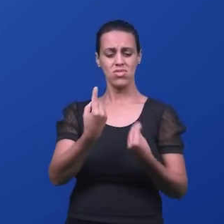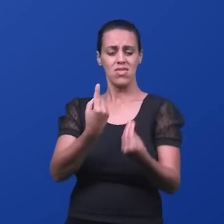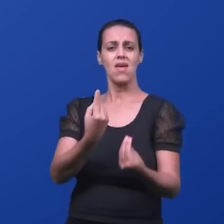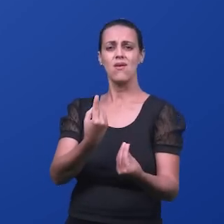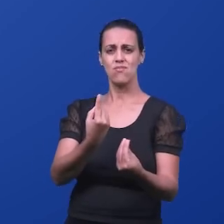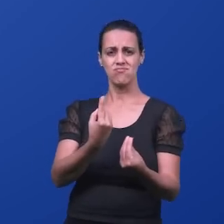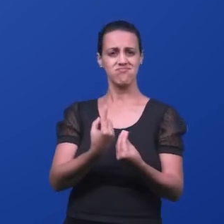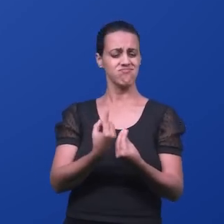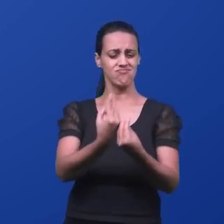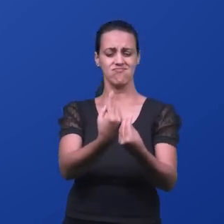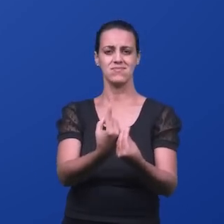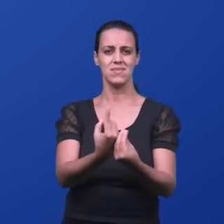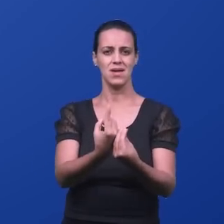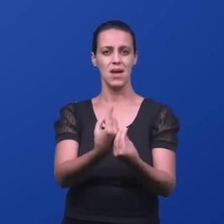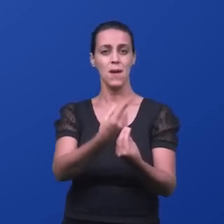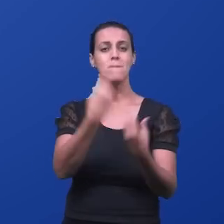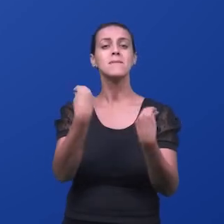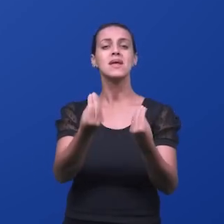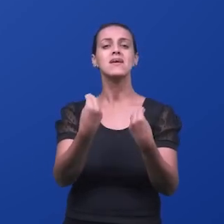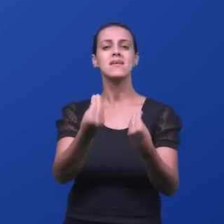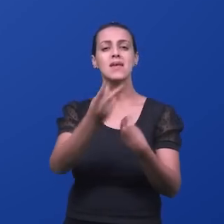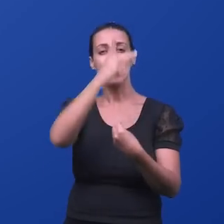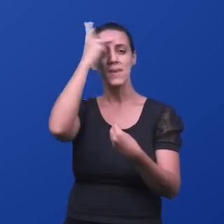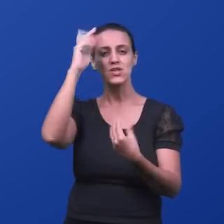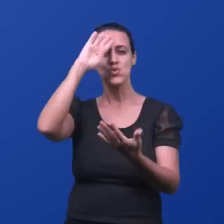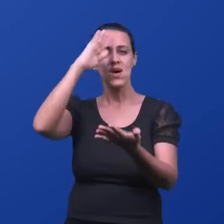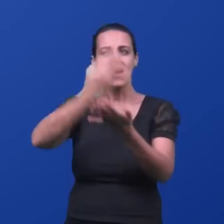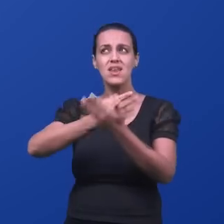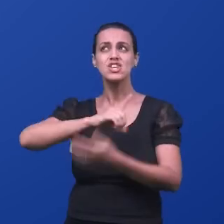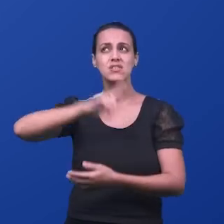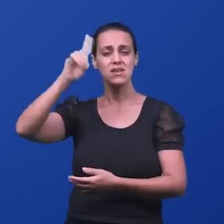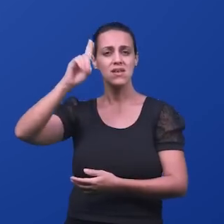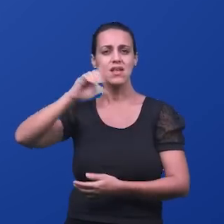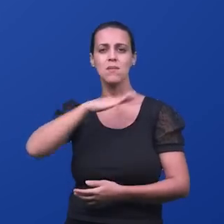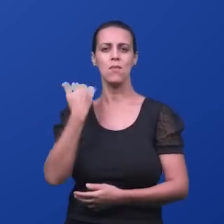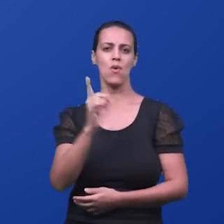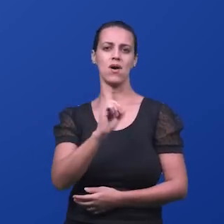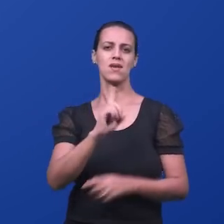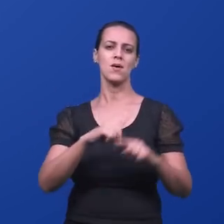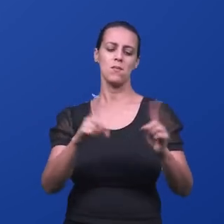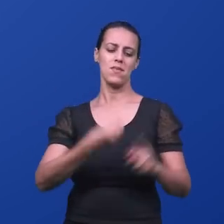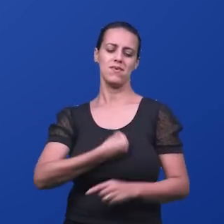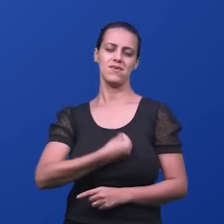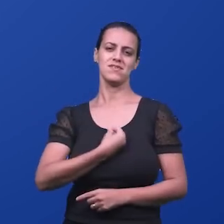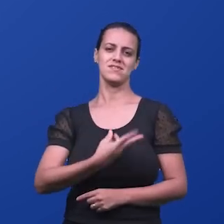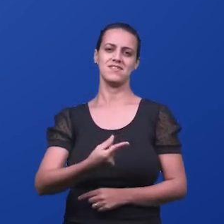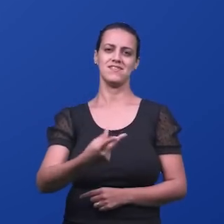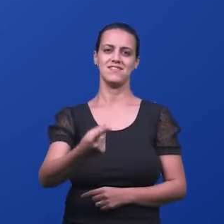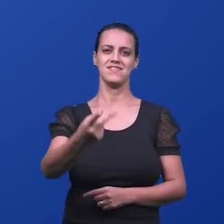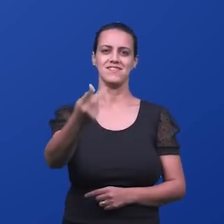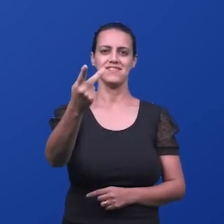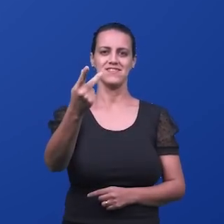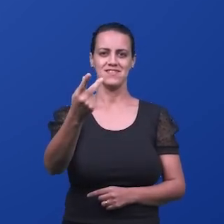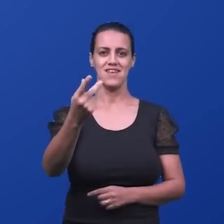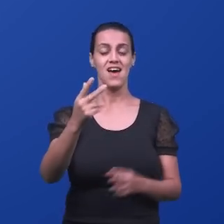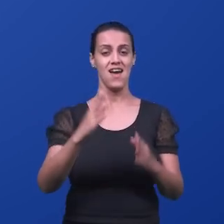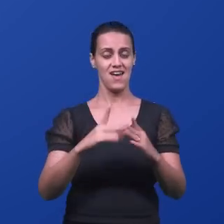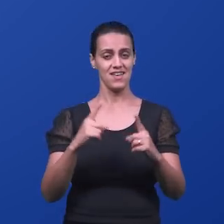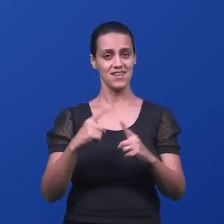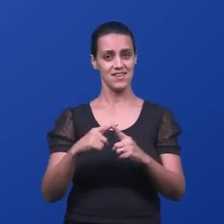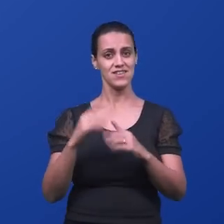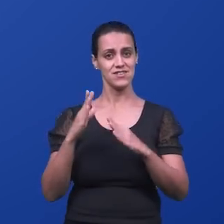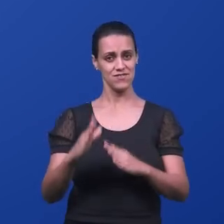todo aquele que nele crê não pereça, mas tenha vida eterna. A igreja valorizou esse